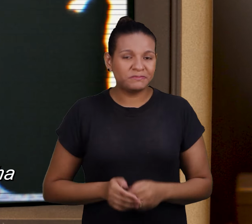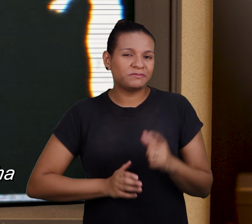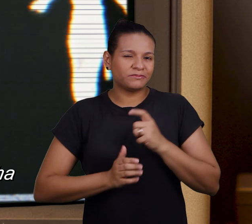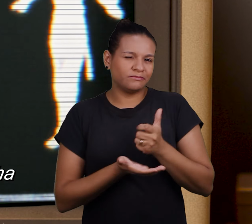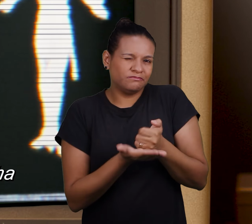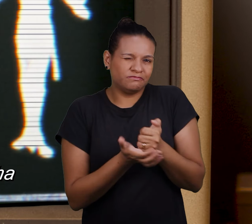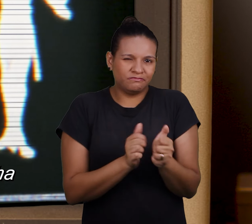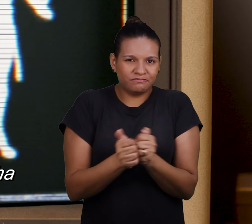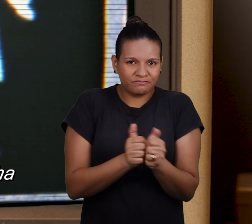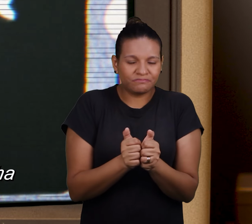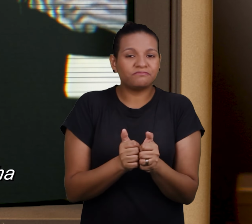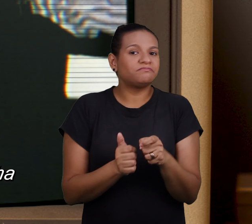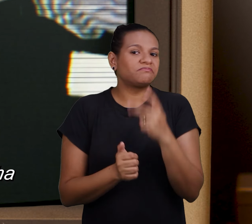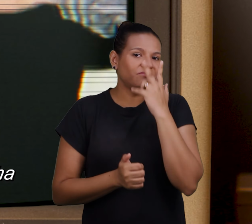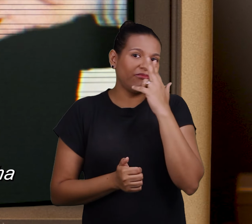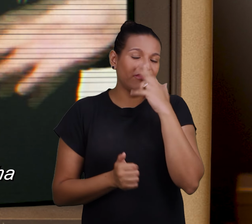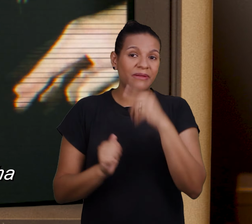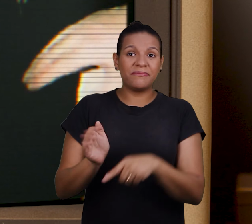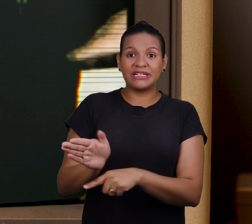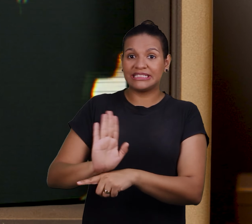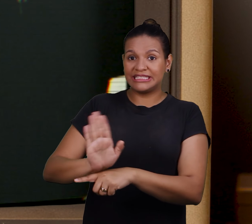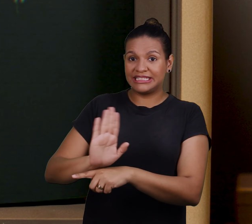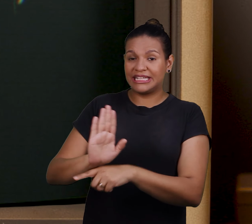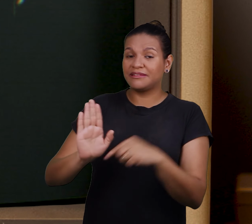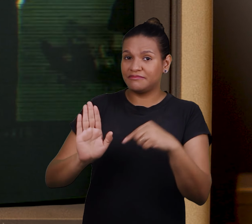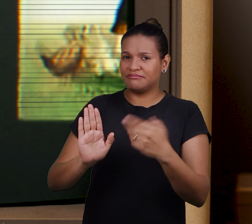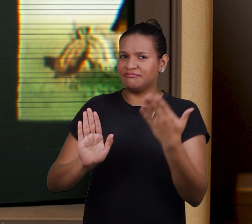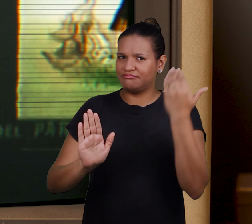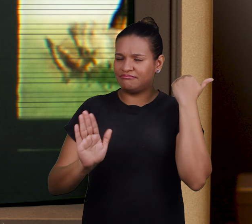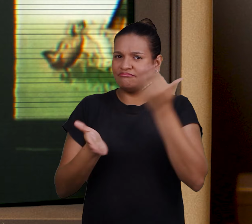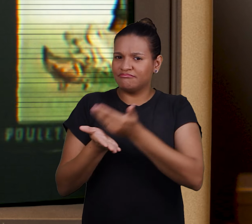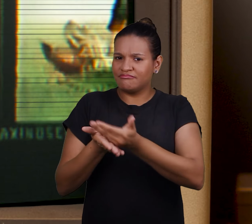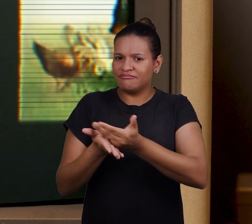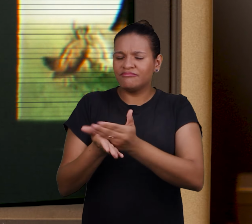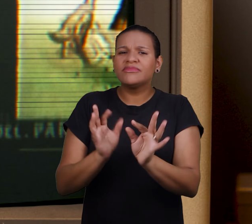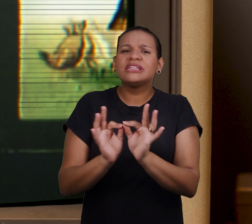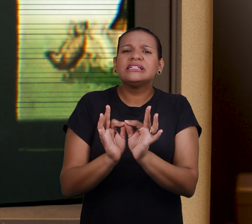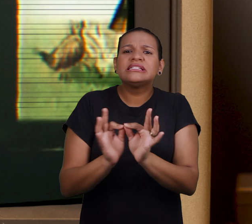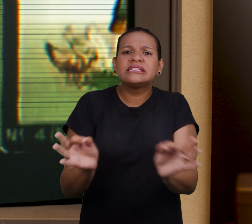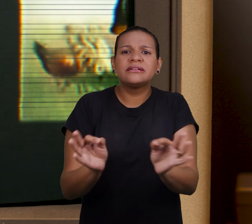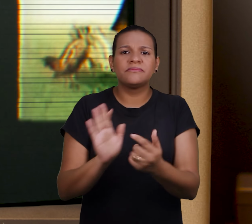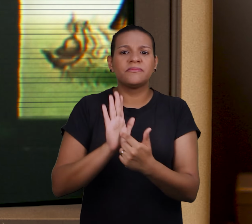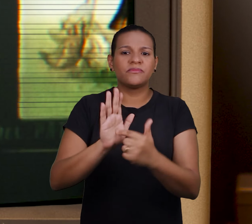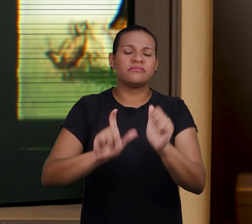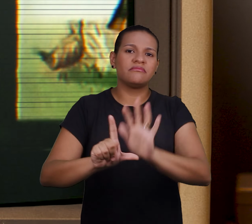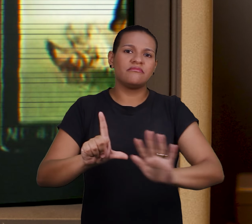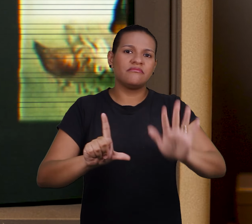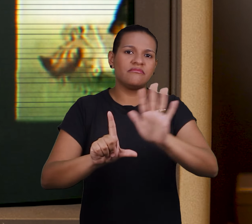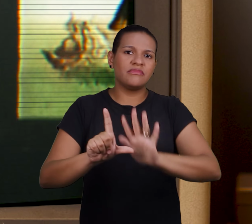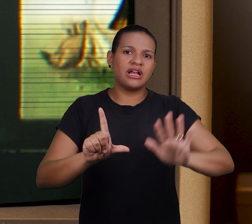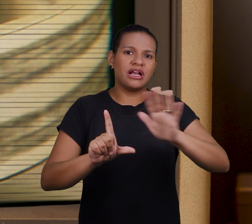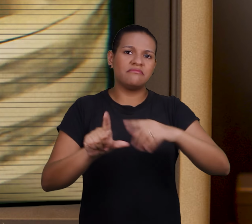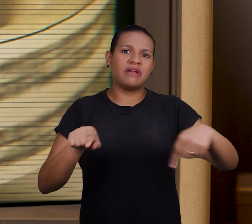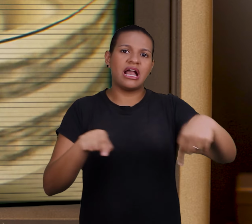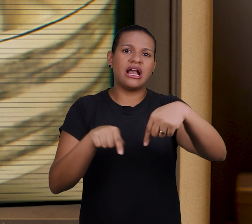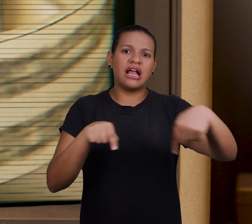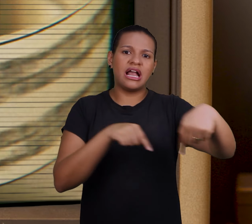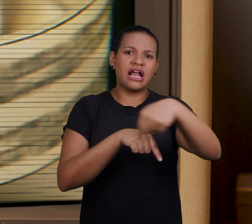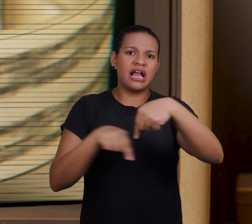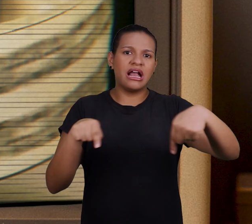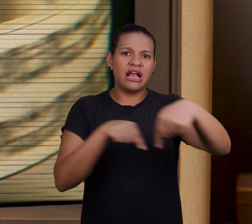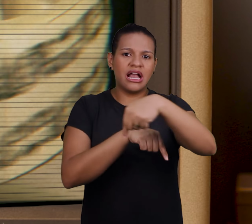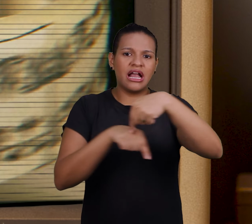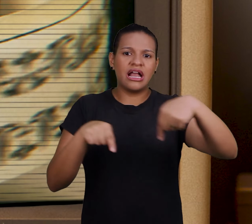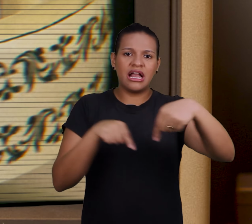A origem dos jogos se assemelha muito com a do cinema, que em seus primórdios consistia na mais simples exploração da imagem em movimento através de aparatos